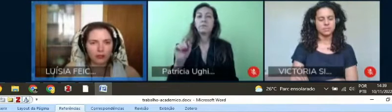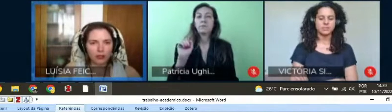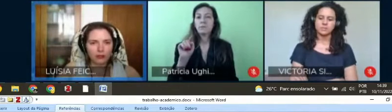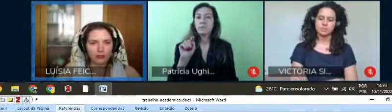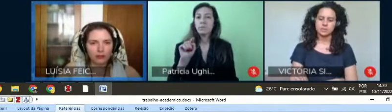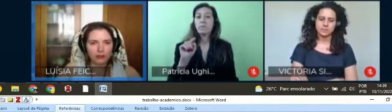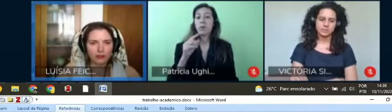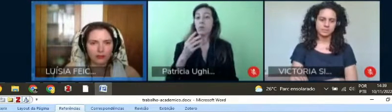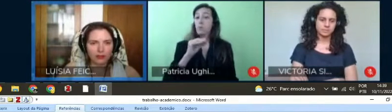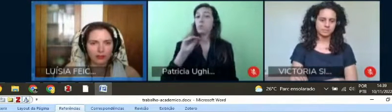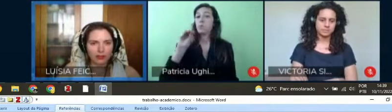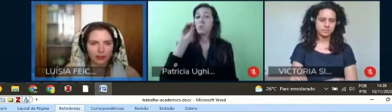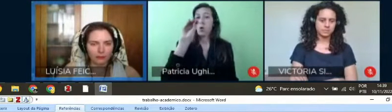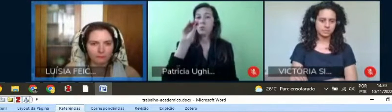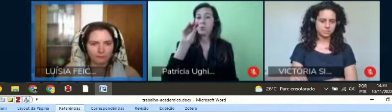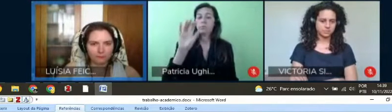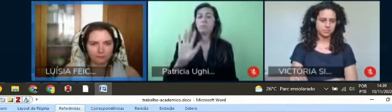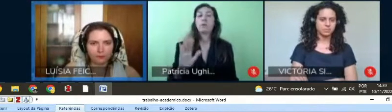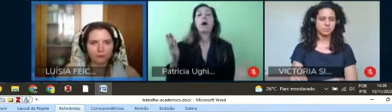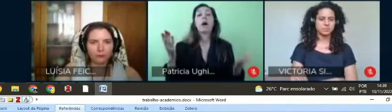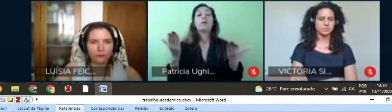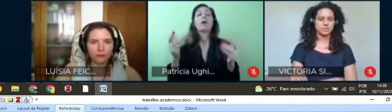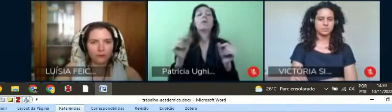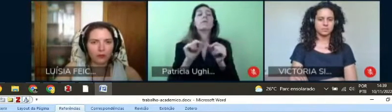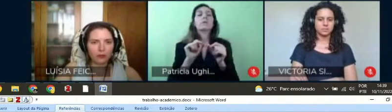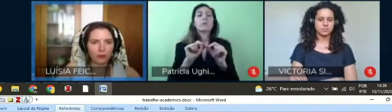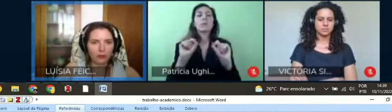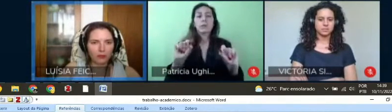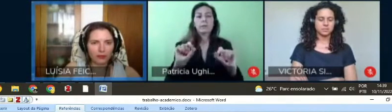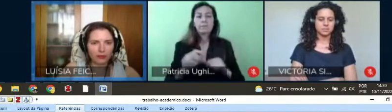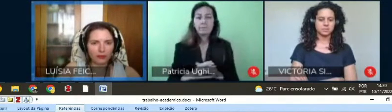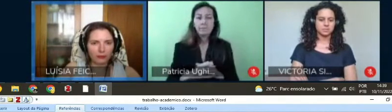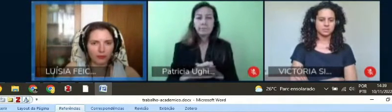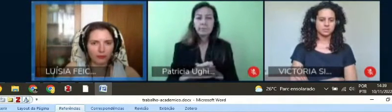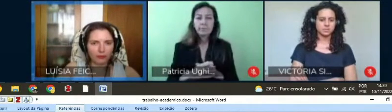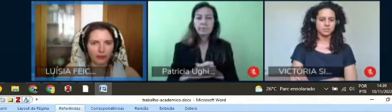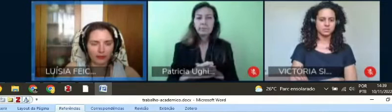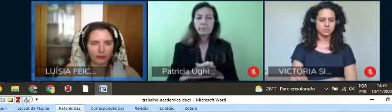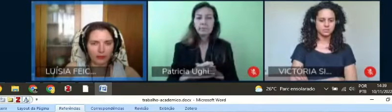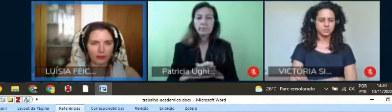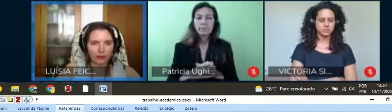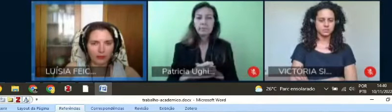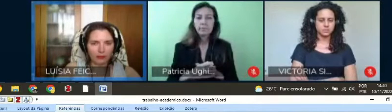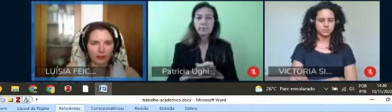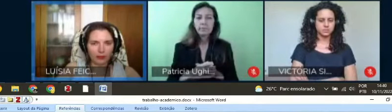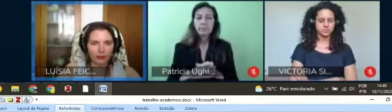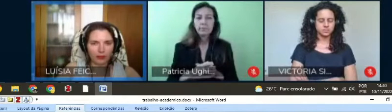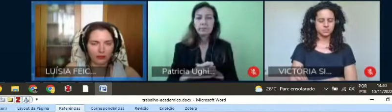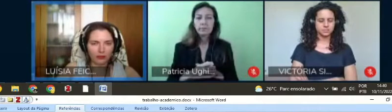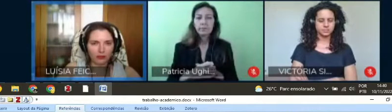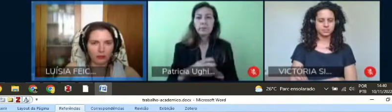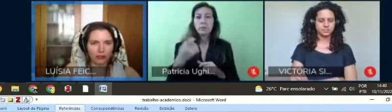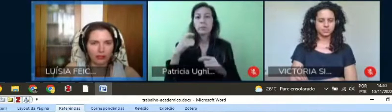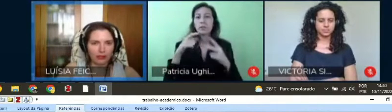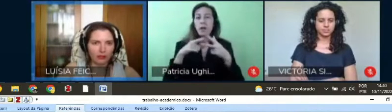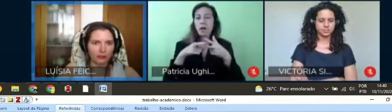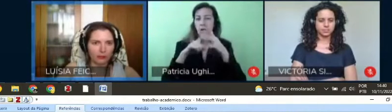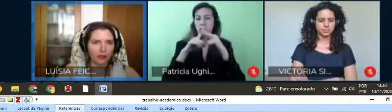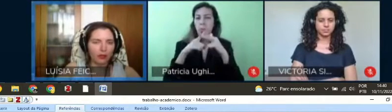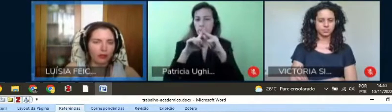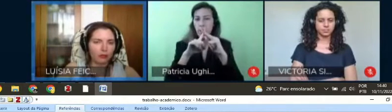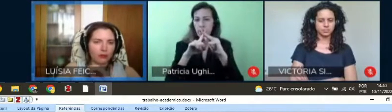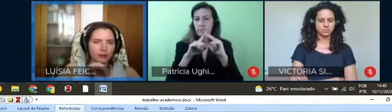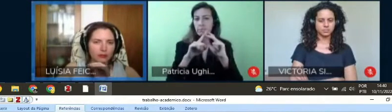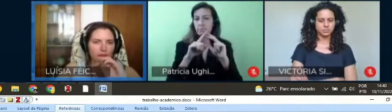O que eu tenho que fazer, na verdade, aqui? Uma coisa que para formatar, para que fique tudo